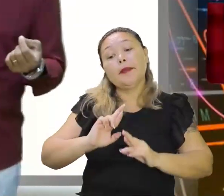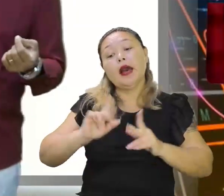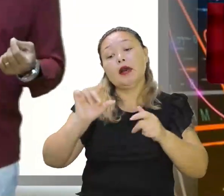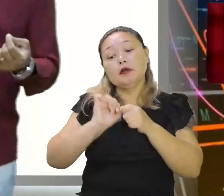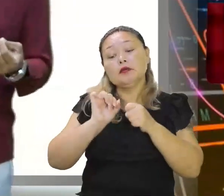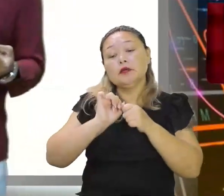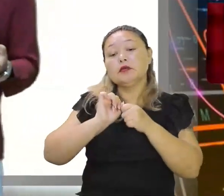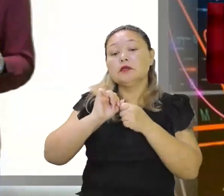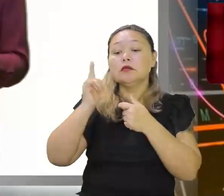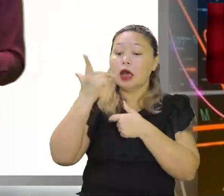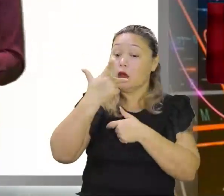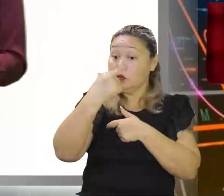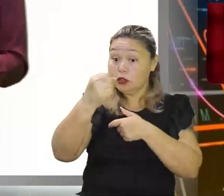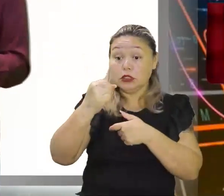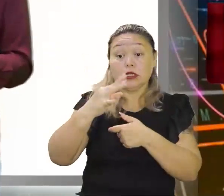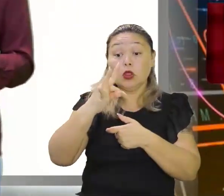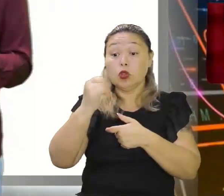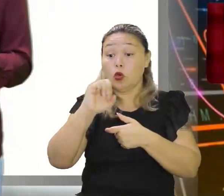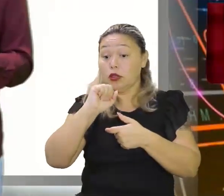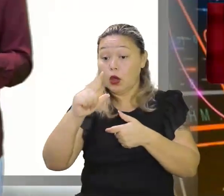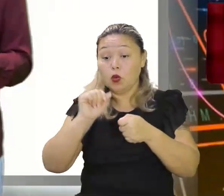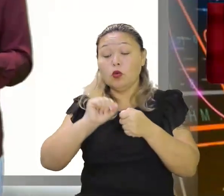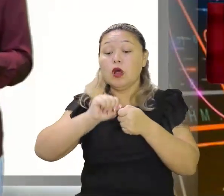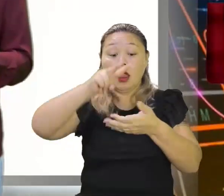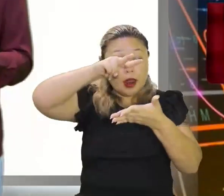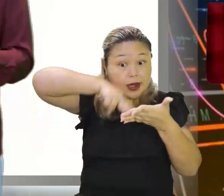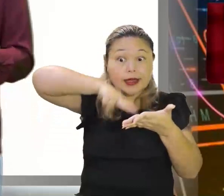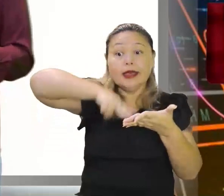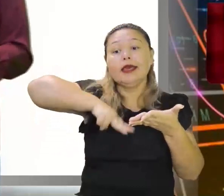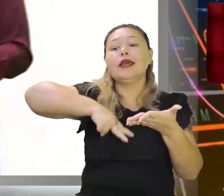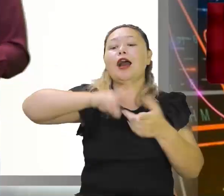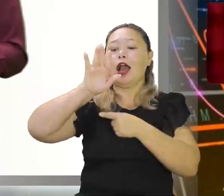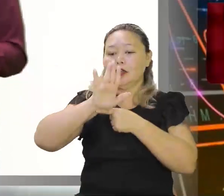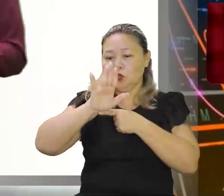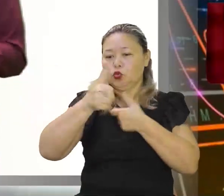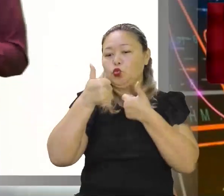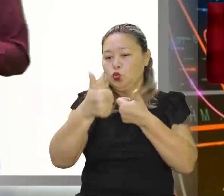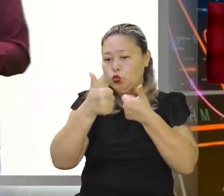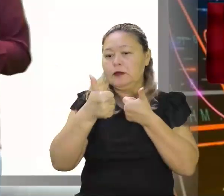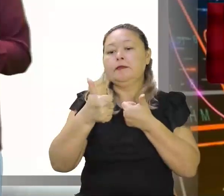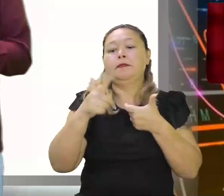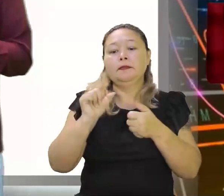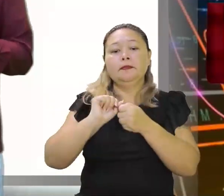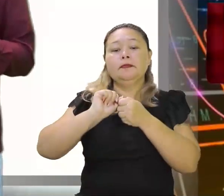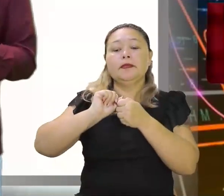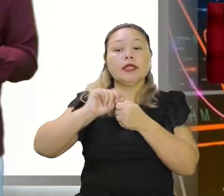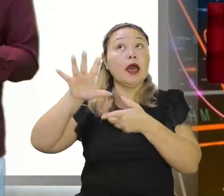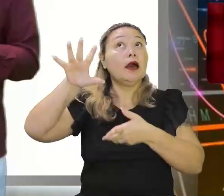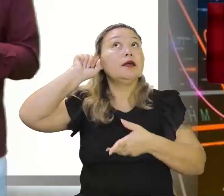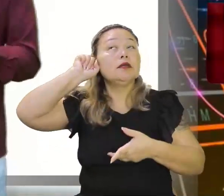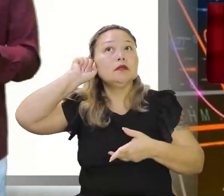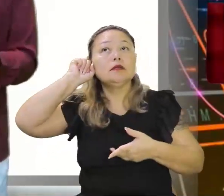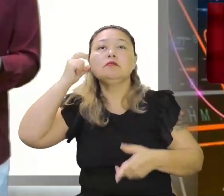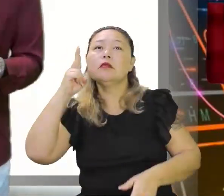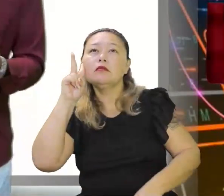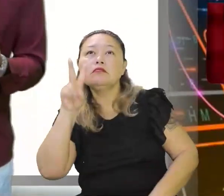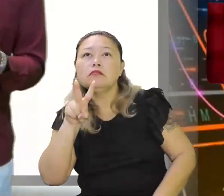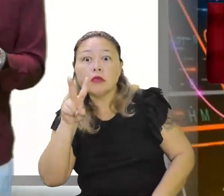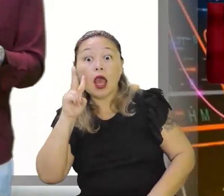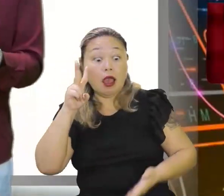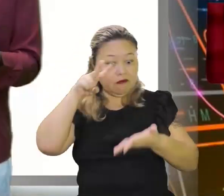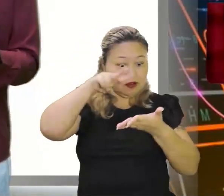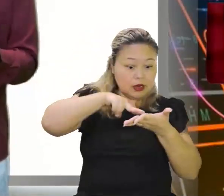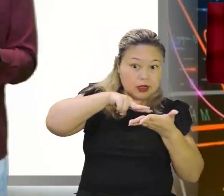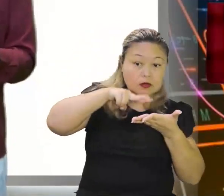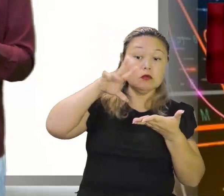garantir o sucesso total. Ler ajuda bastante, tá? Ainda mais assim, eu escutei, eu observei, eu vou ler